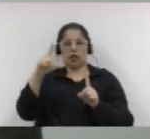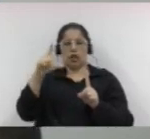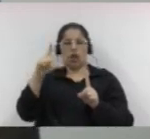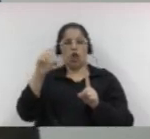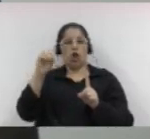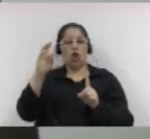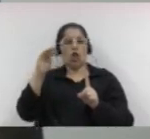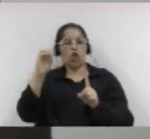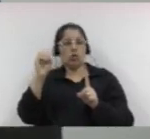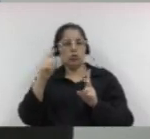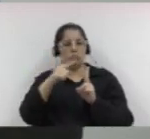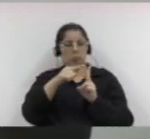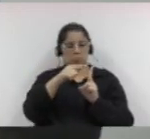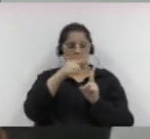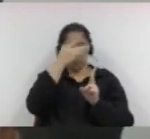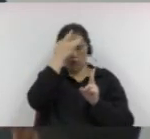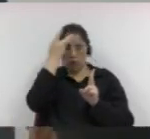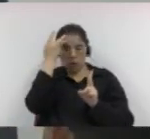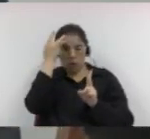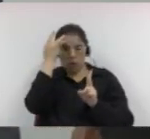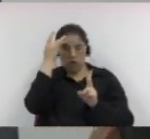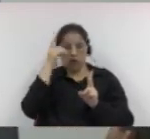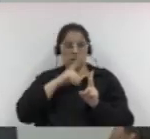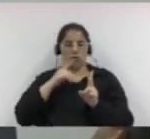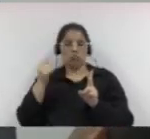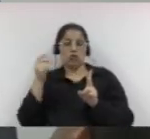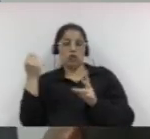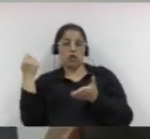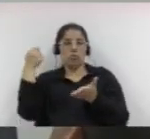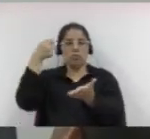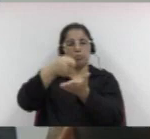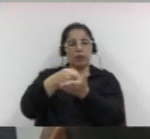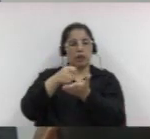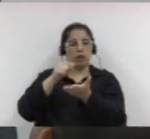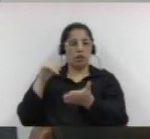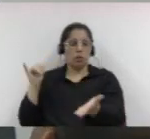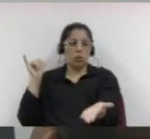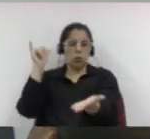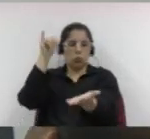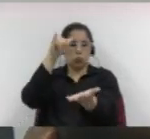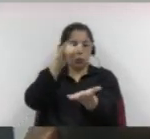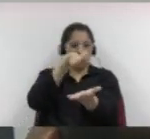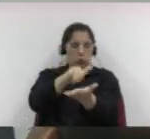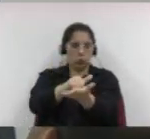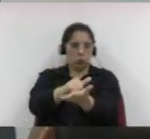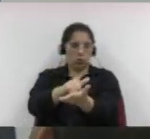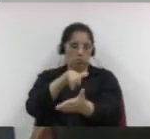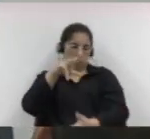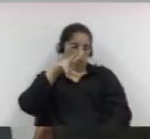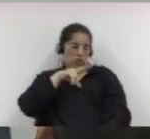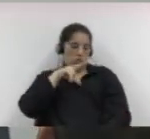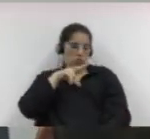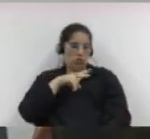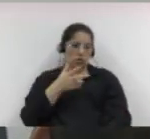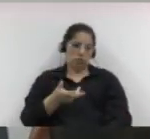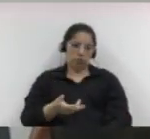Aeroclube, pessoas interessadas que hoje estão deixando as suas pequenas aeronaves aqui na região, Araras e outros lugares